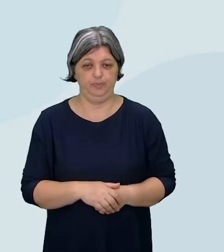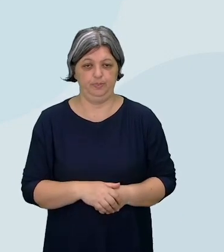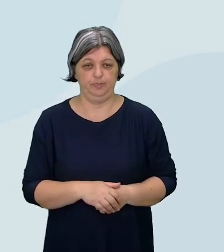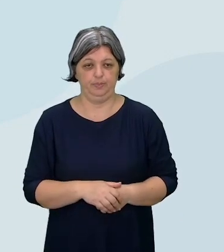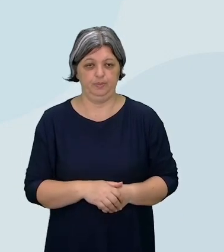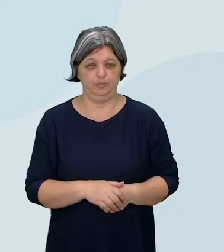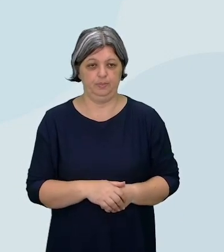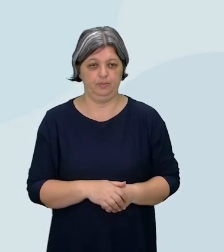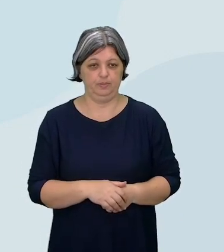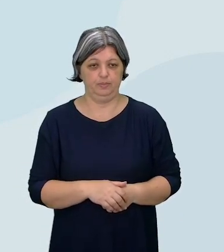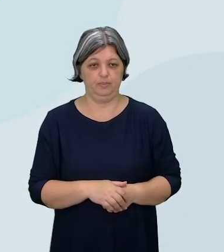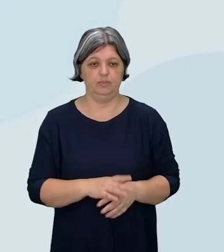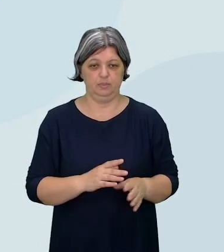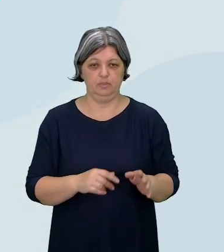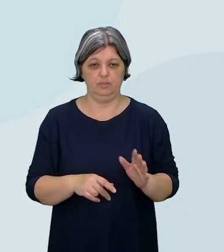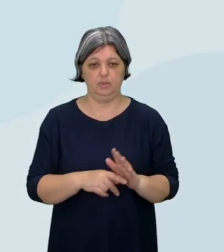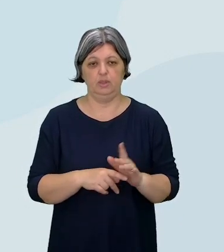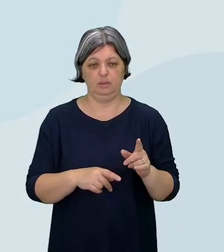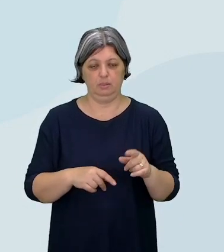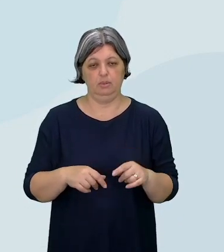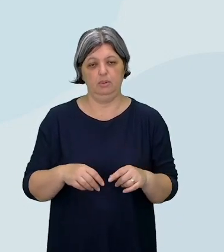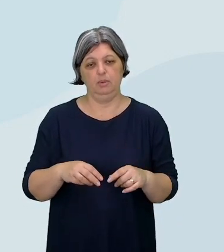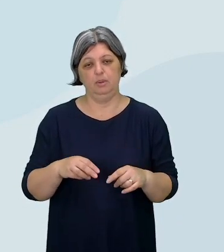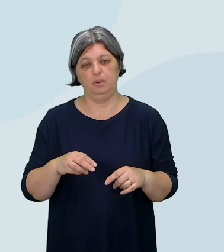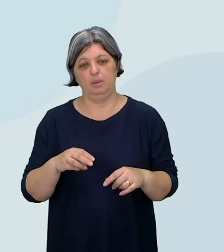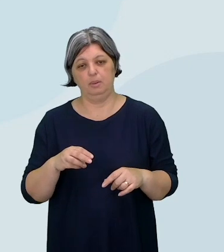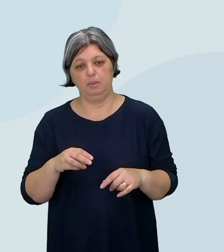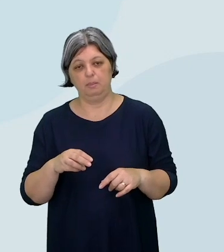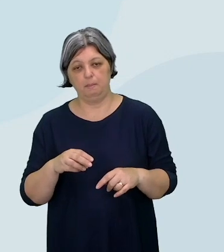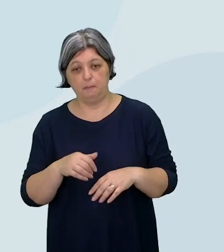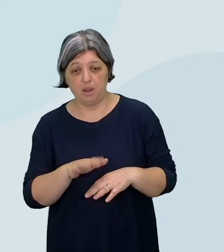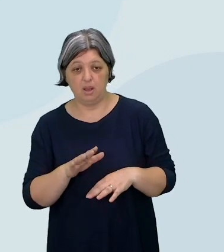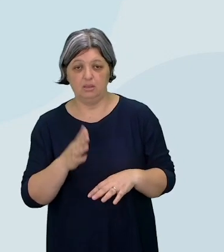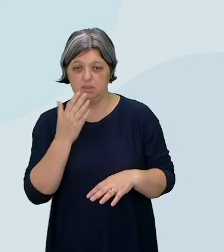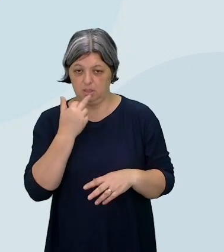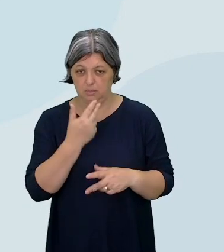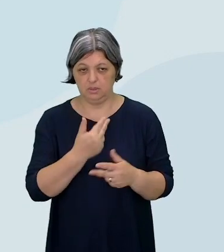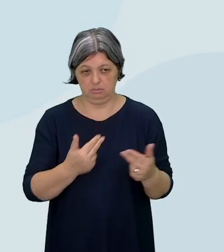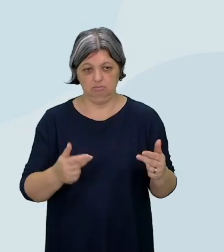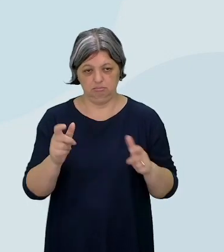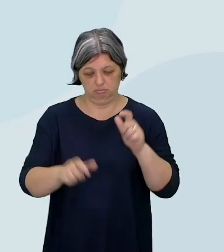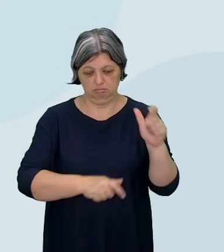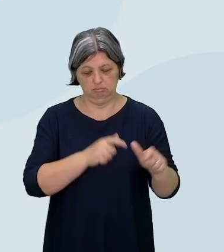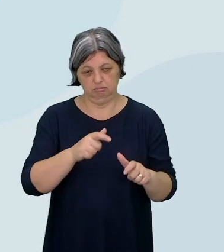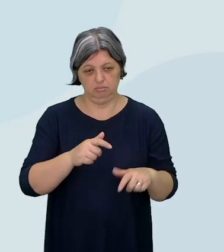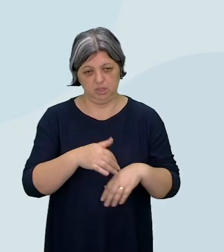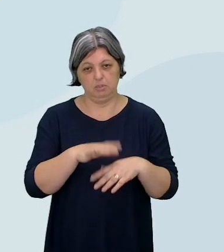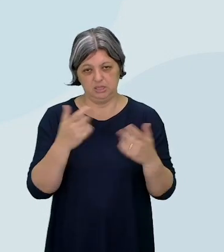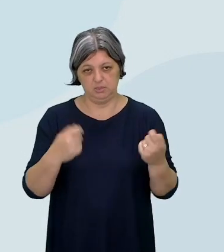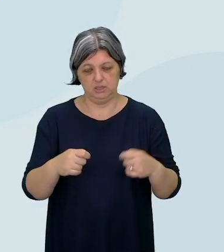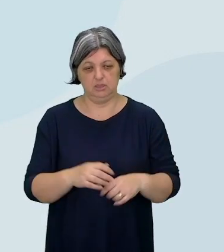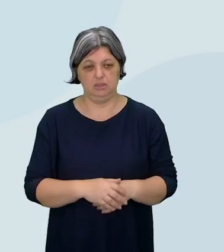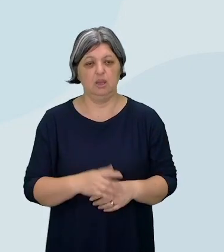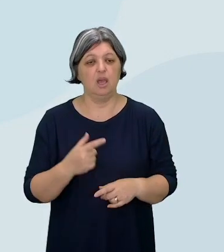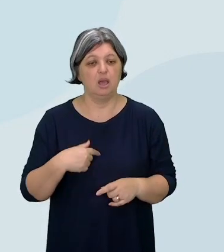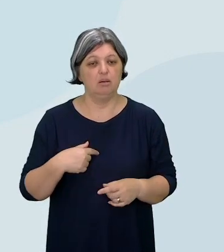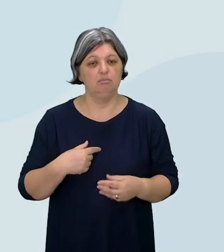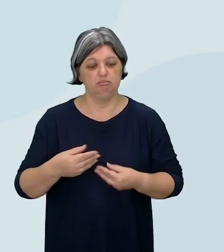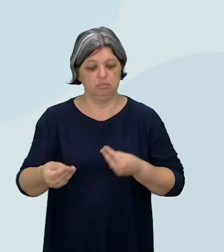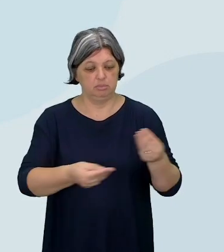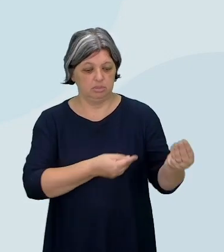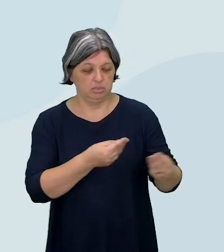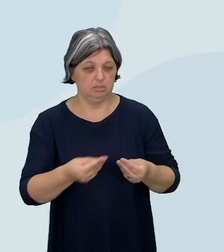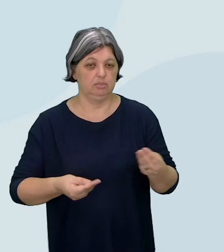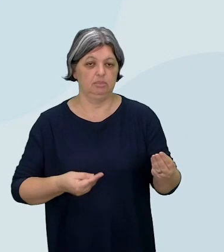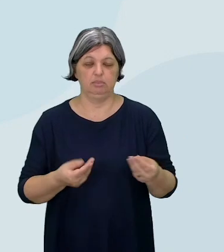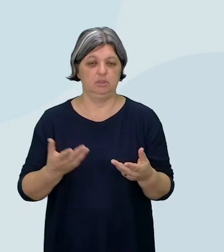aliás, eu tirei o mais, mas deixo mais. Mais alimentos por pessoa do que o necessário. E aí sou eu que estou distribuindo